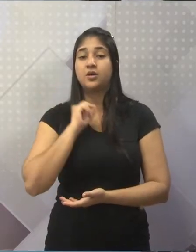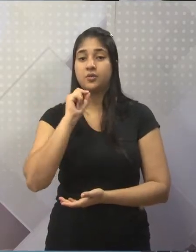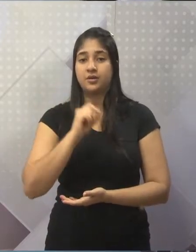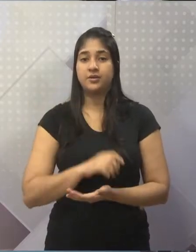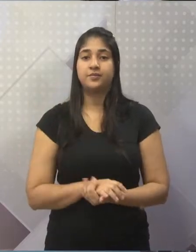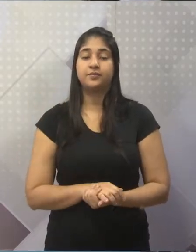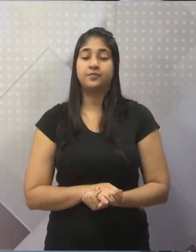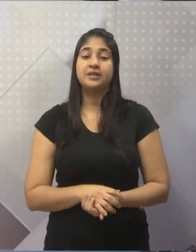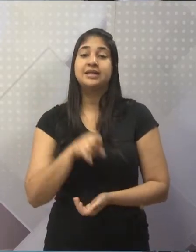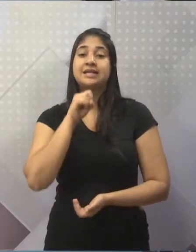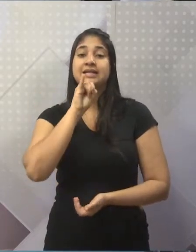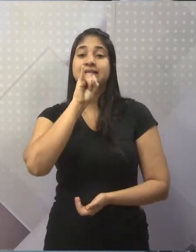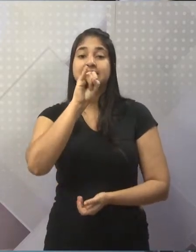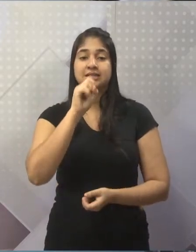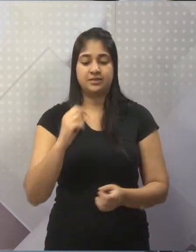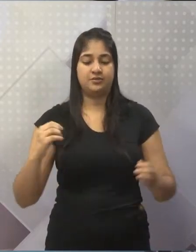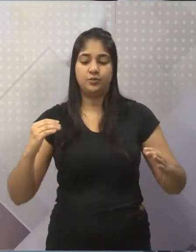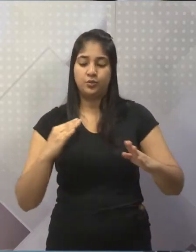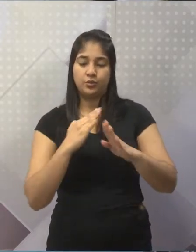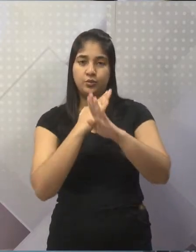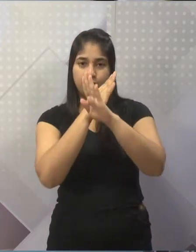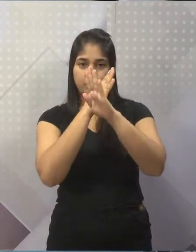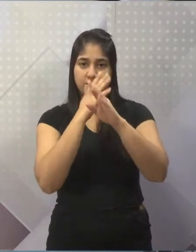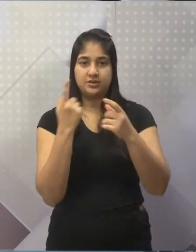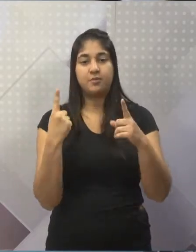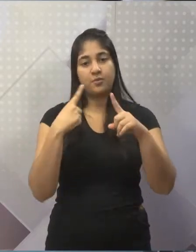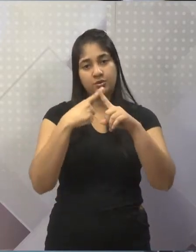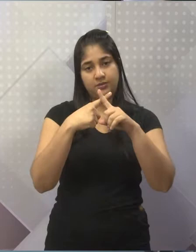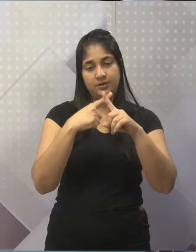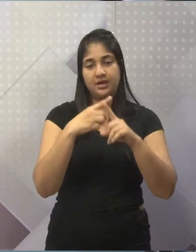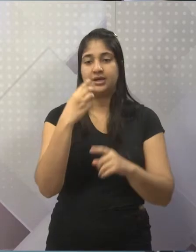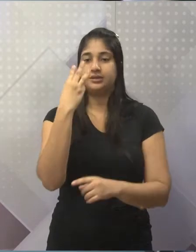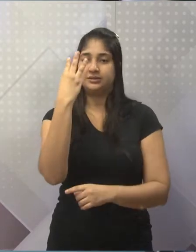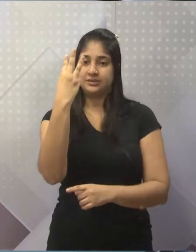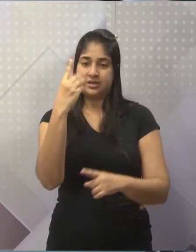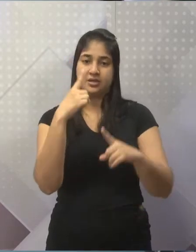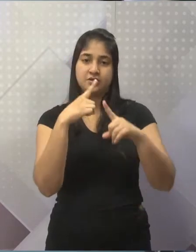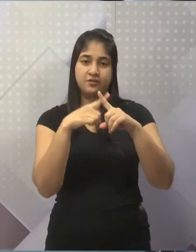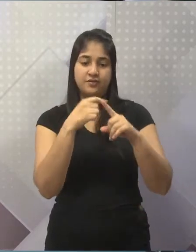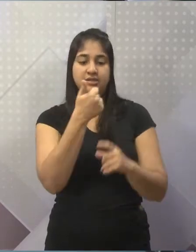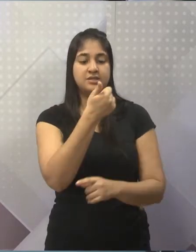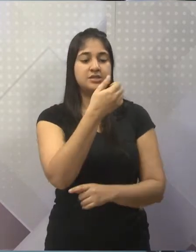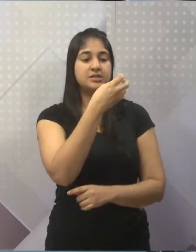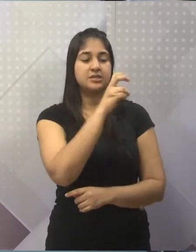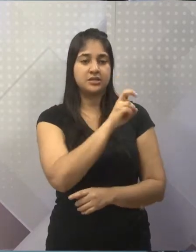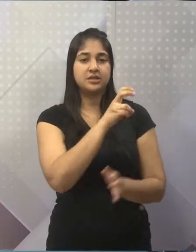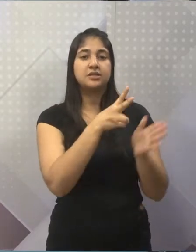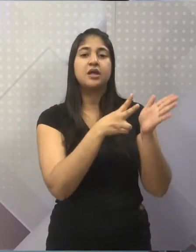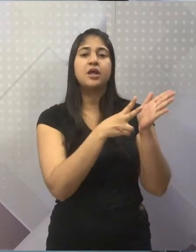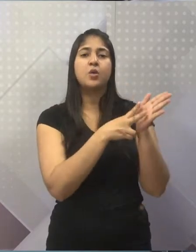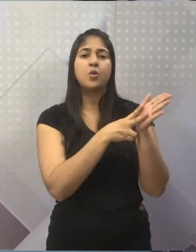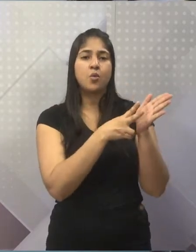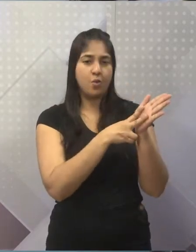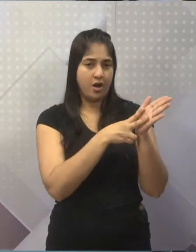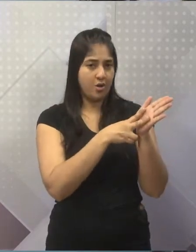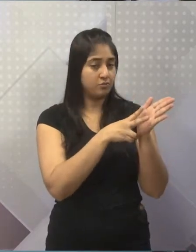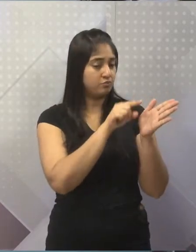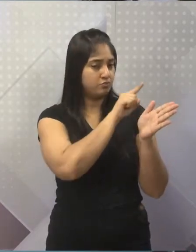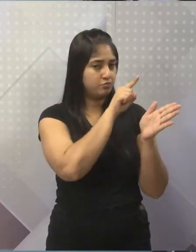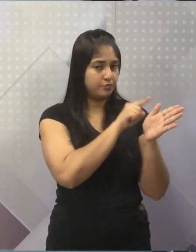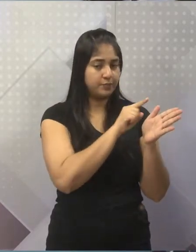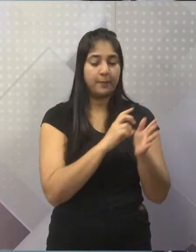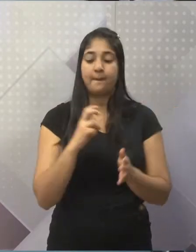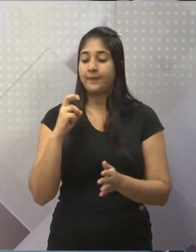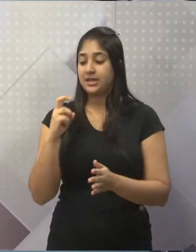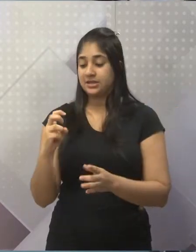fizer esse vezes esse, 3 vezes 15, será igual